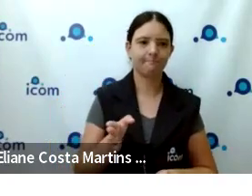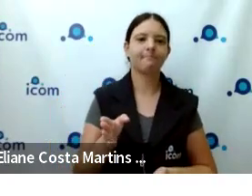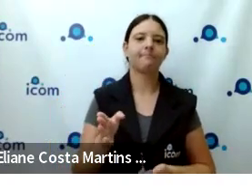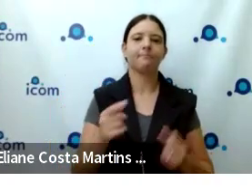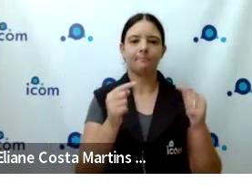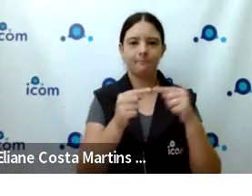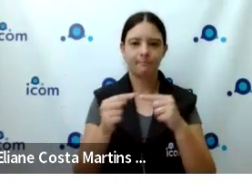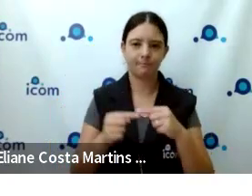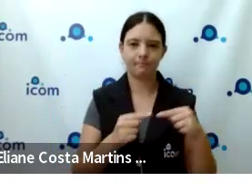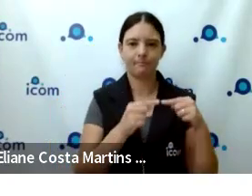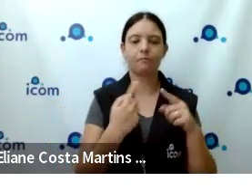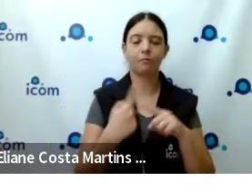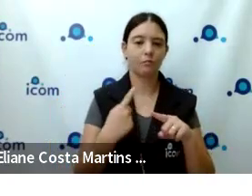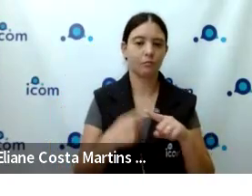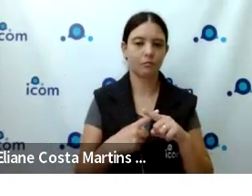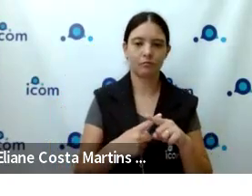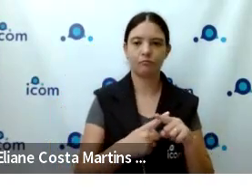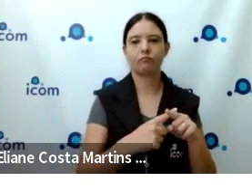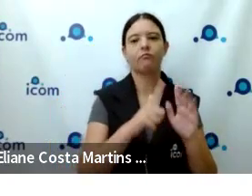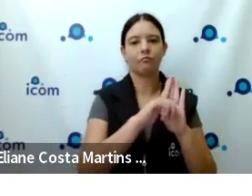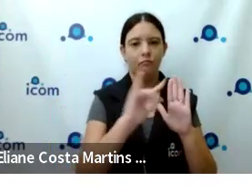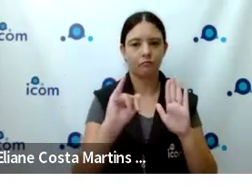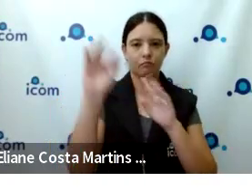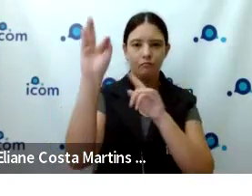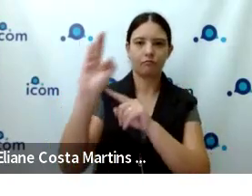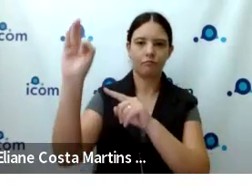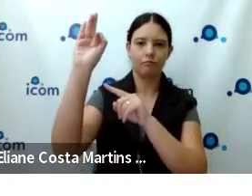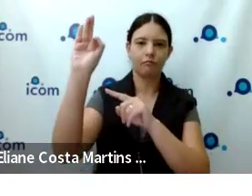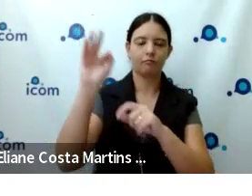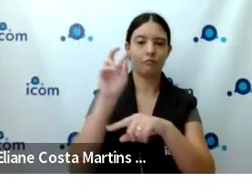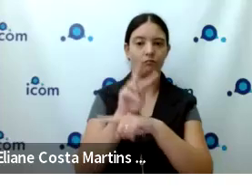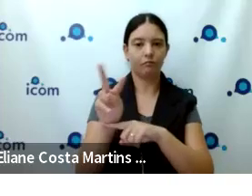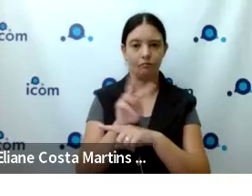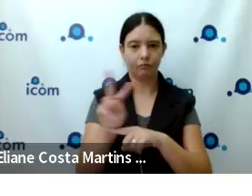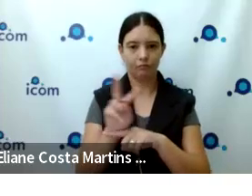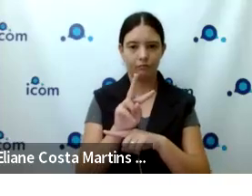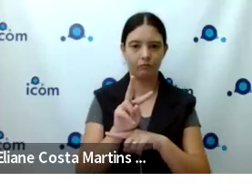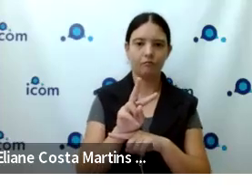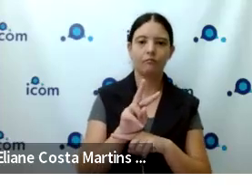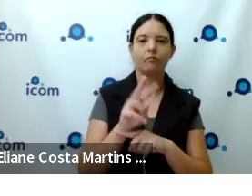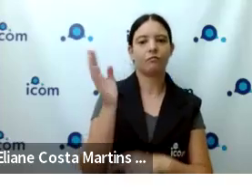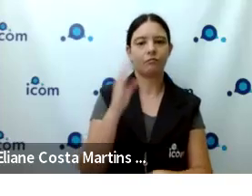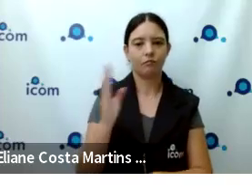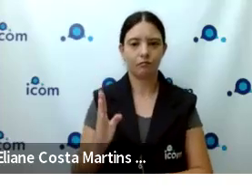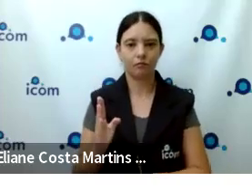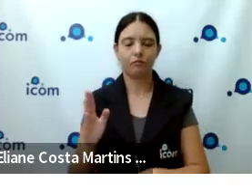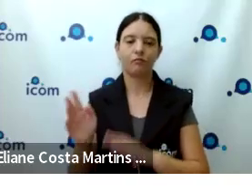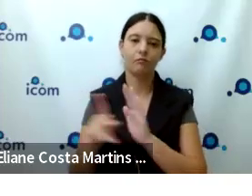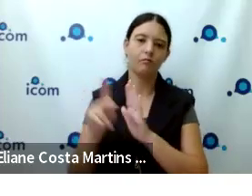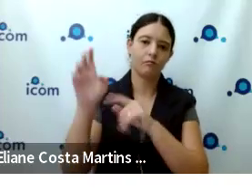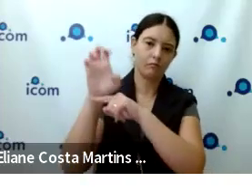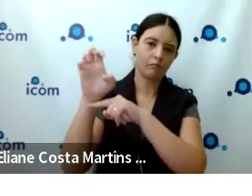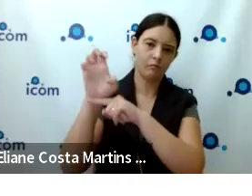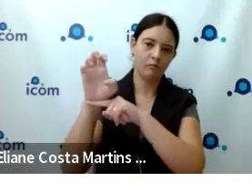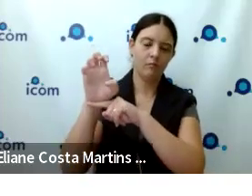porque não há sobreposição. O processo é regulado na lei federal. A fiscalização é do que no Brasil seria equivalente aos estados,